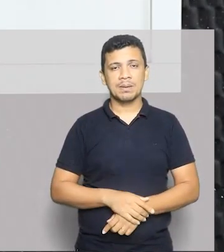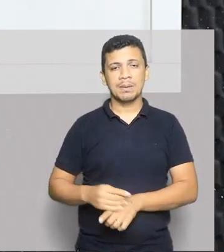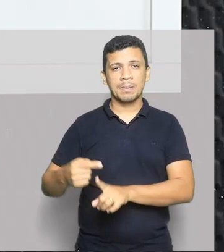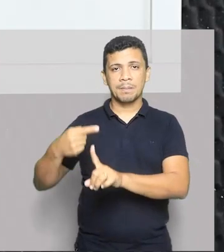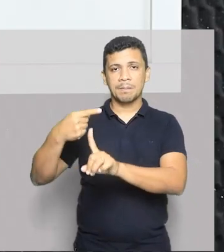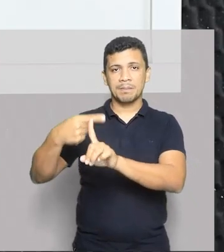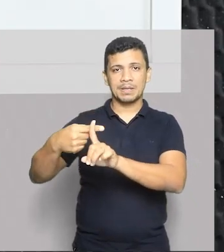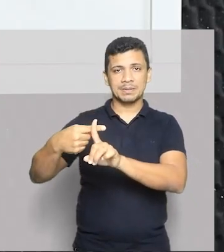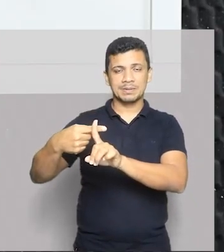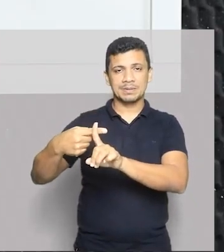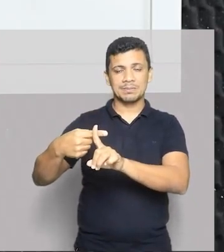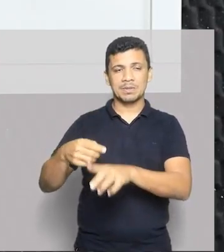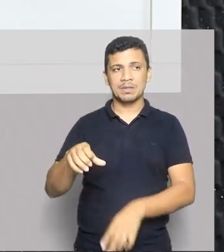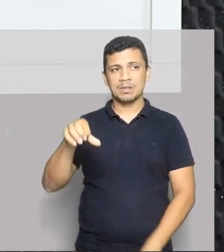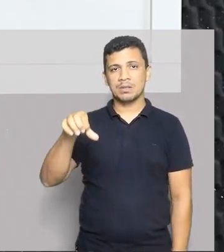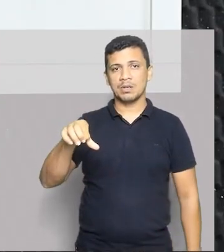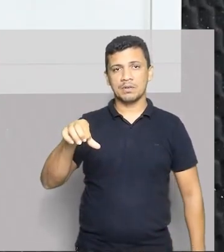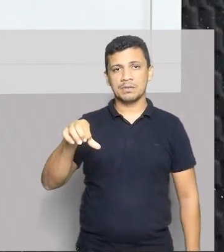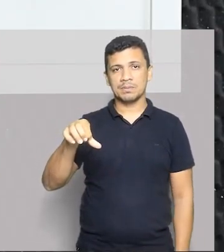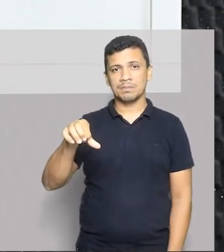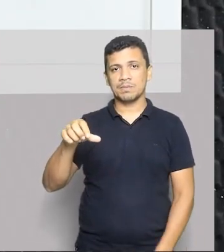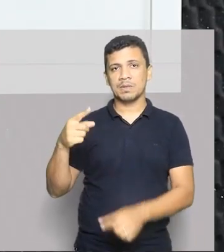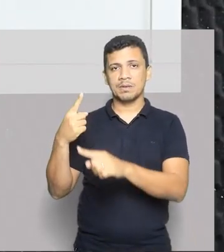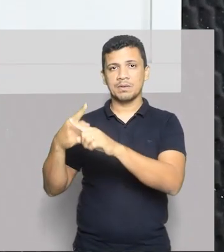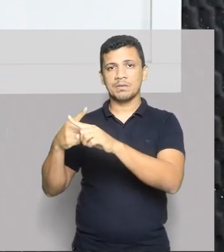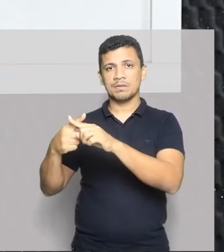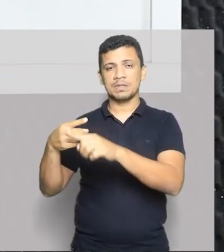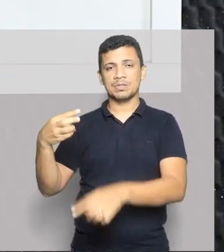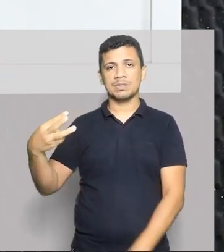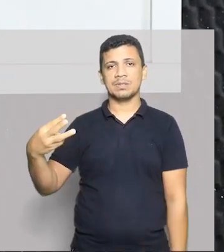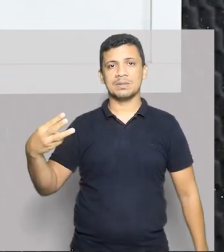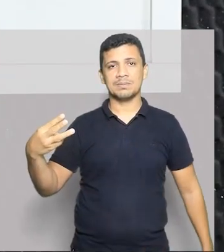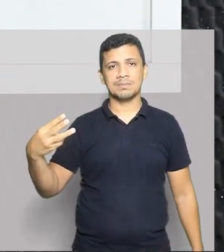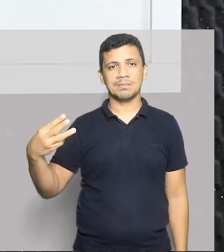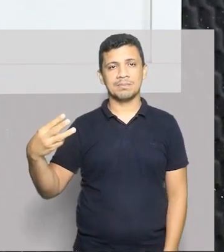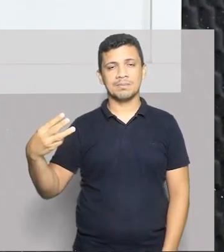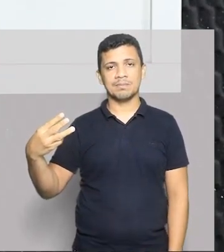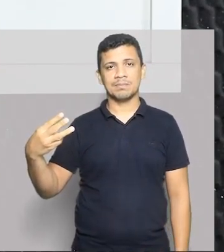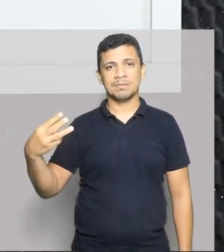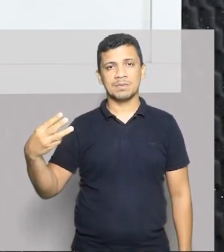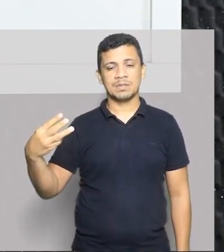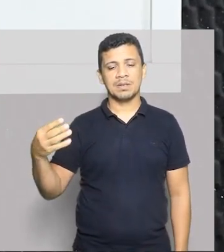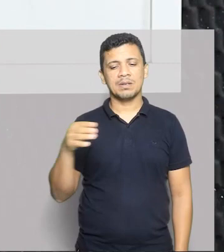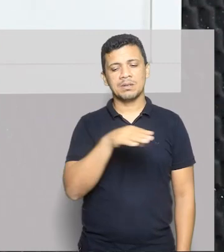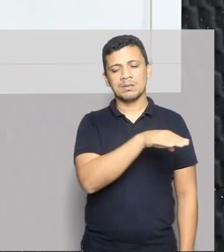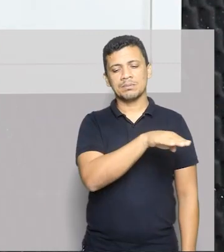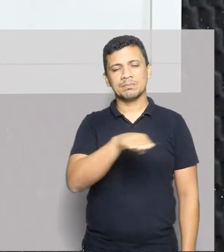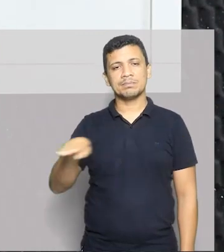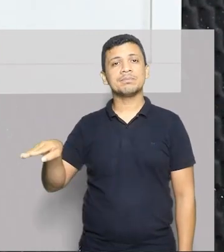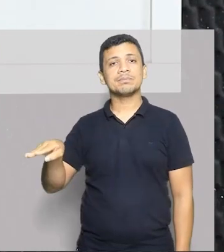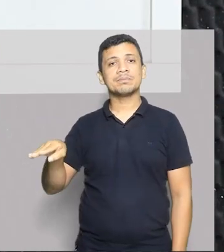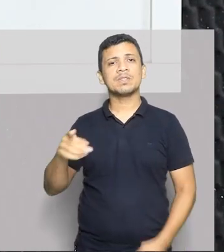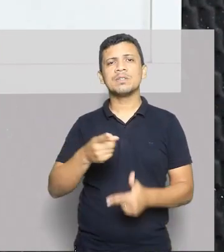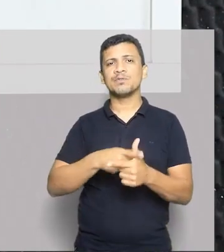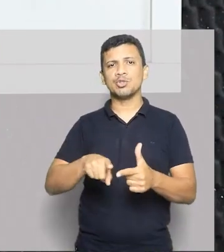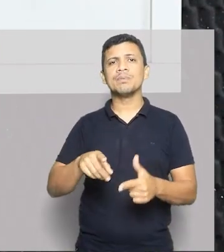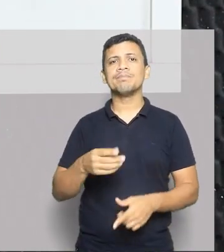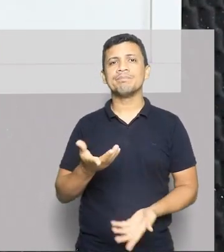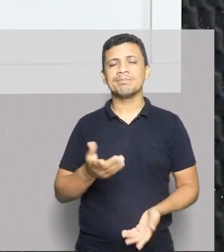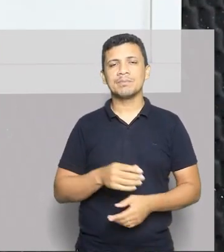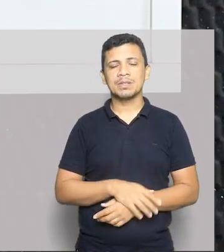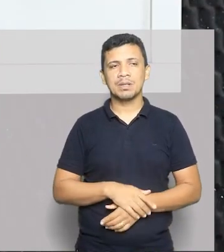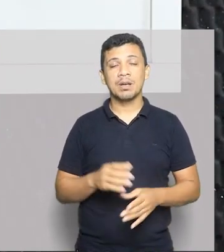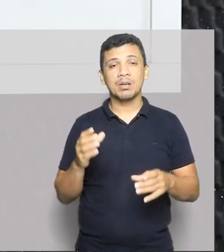mais 9 vezes 3. E vai dividir